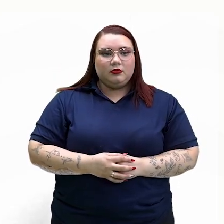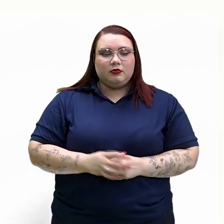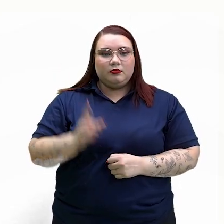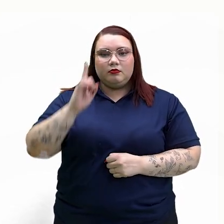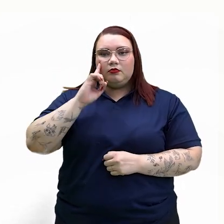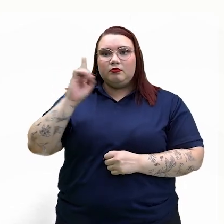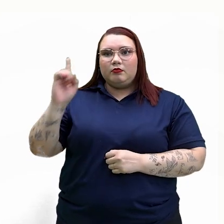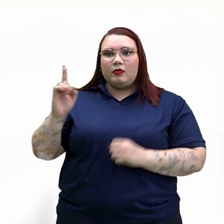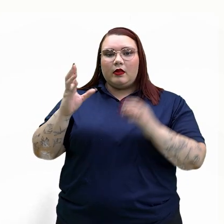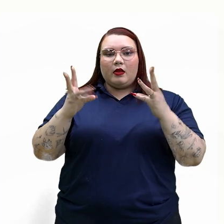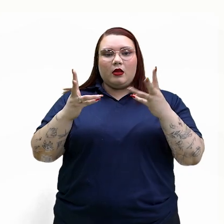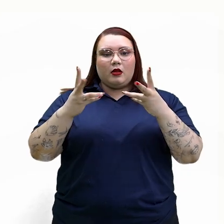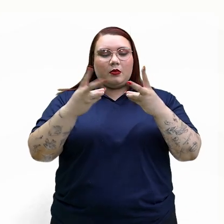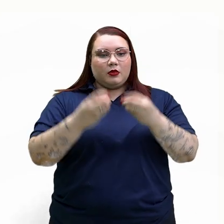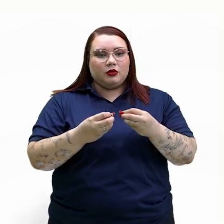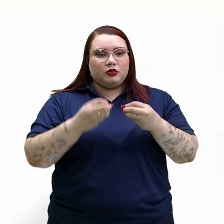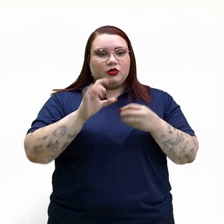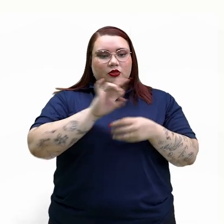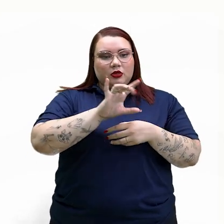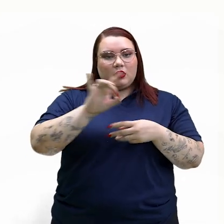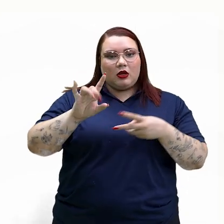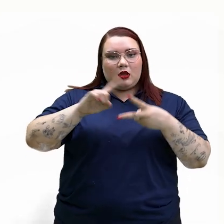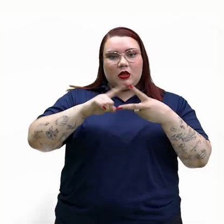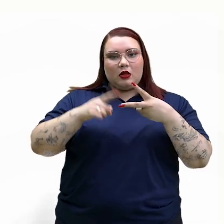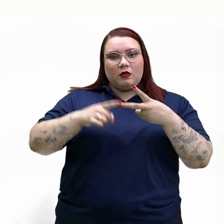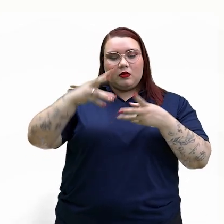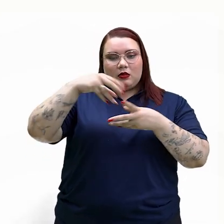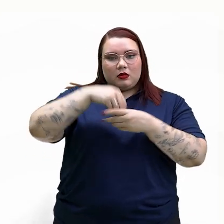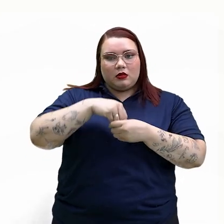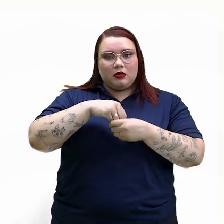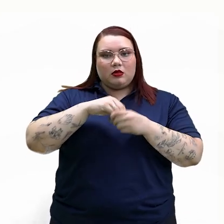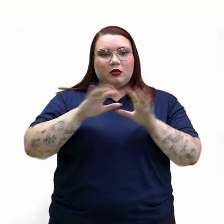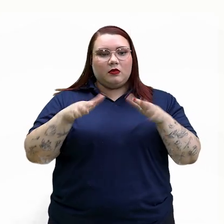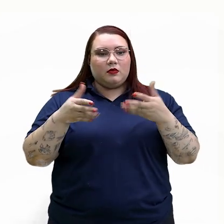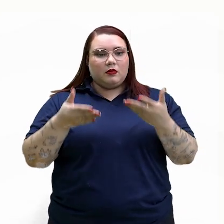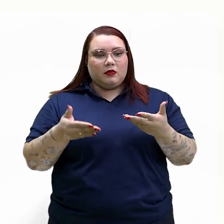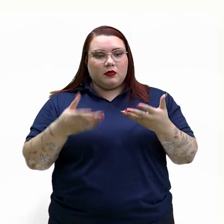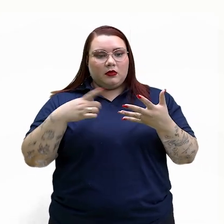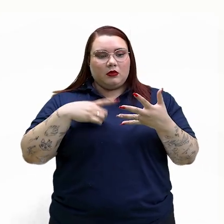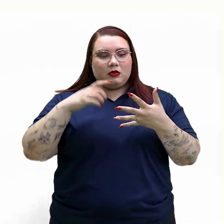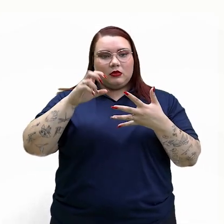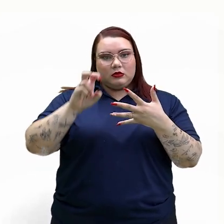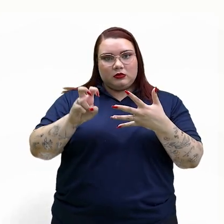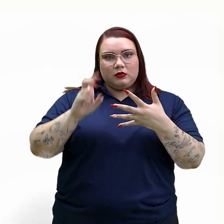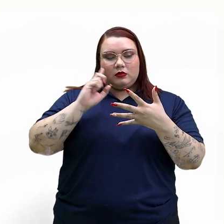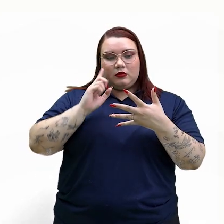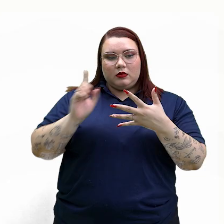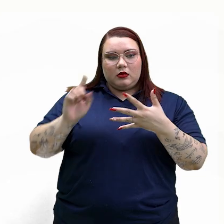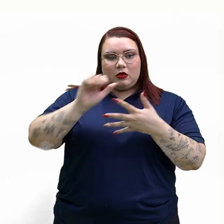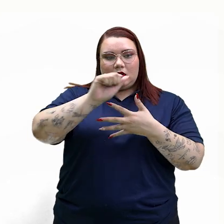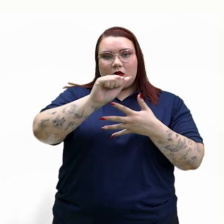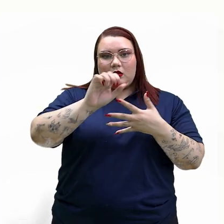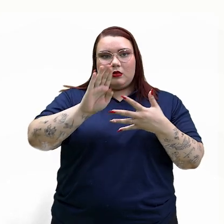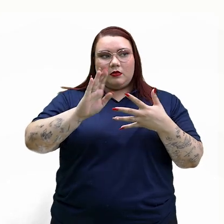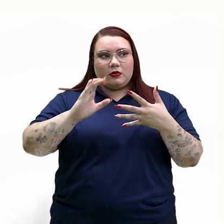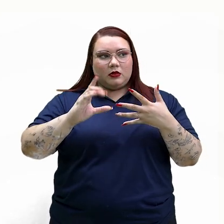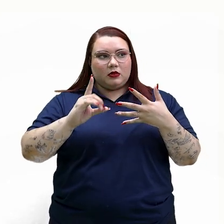A medida de cada ângulo interno dessa praça é... Temos aqui 5 alternativas,